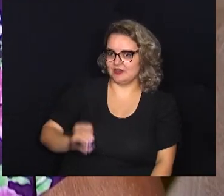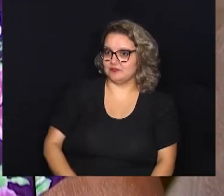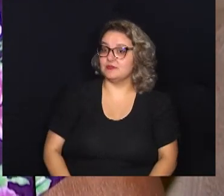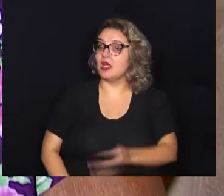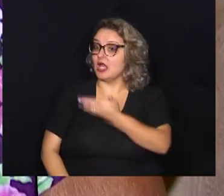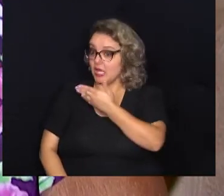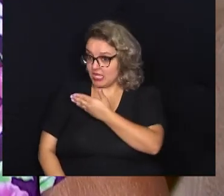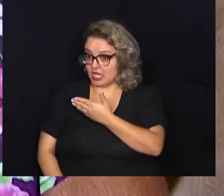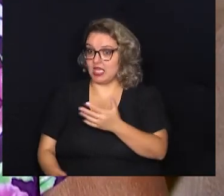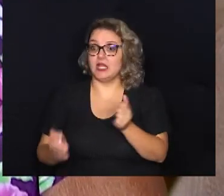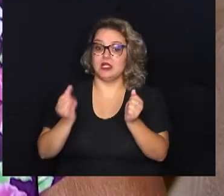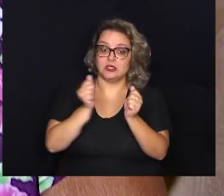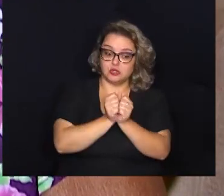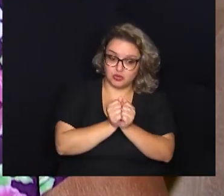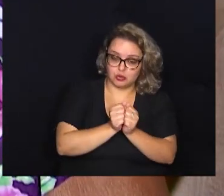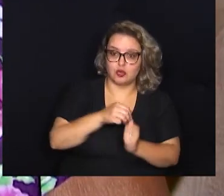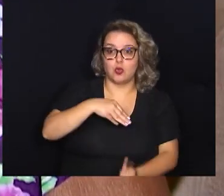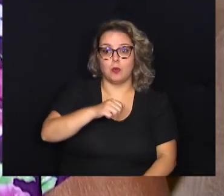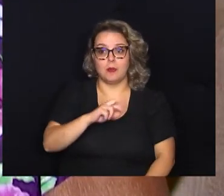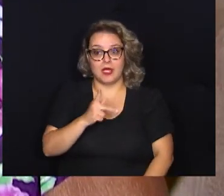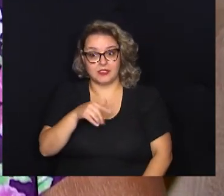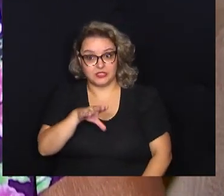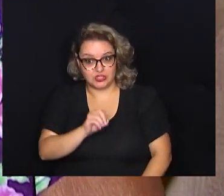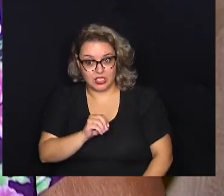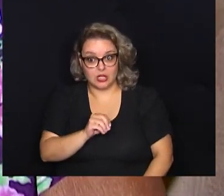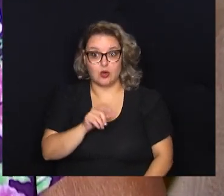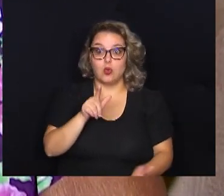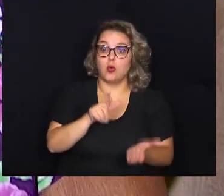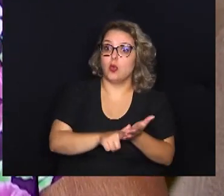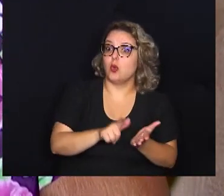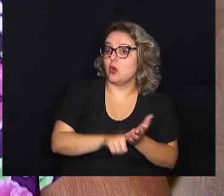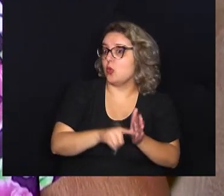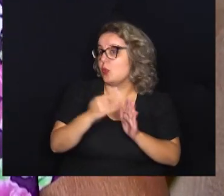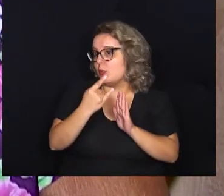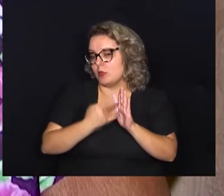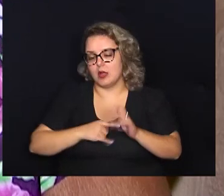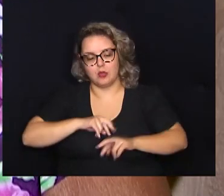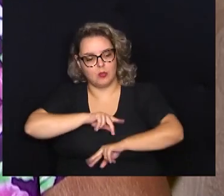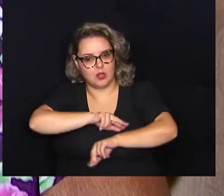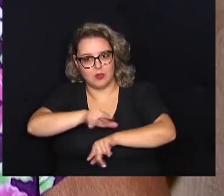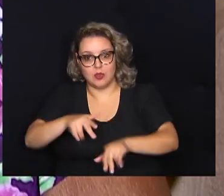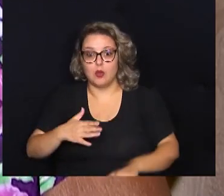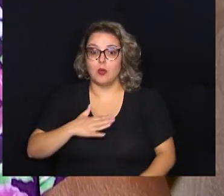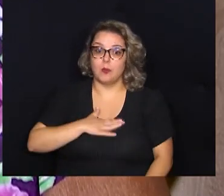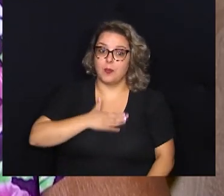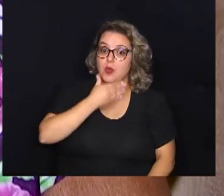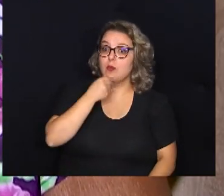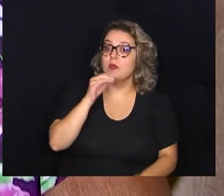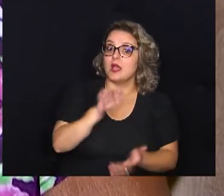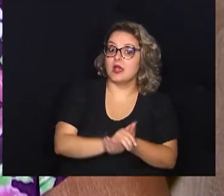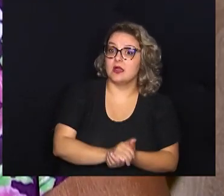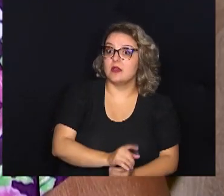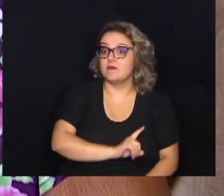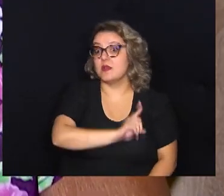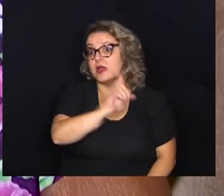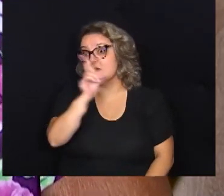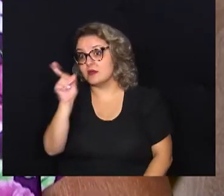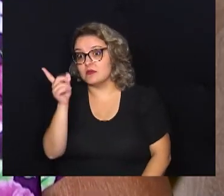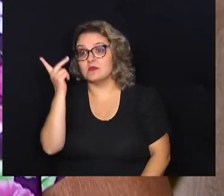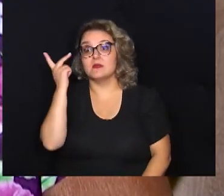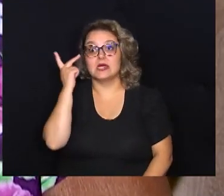Seu Machado, os papéis, os documentos. Meu marido chegou a ir até para São